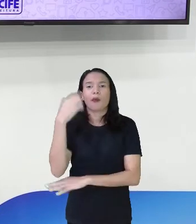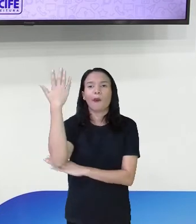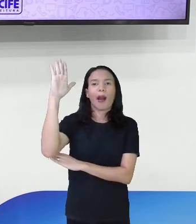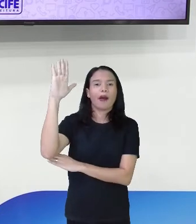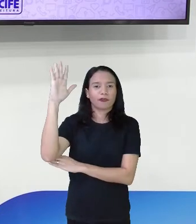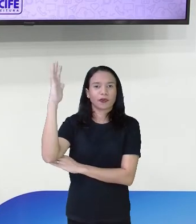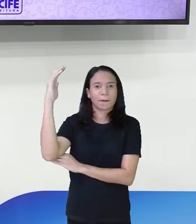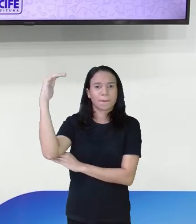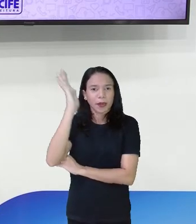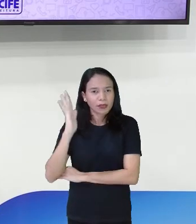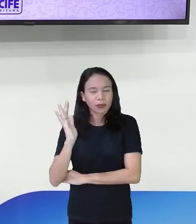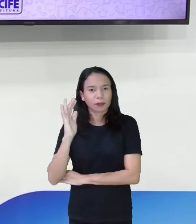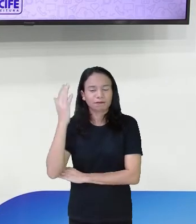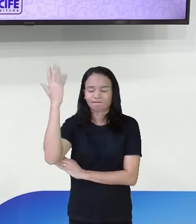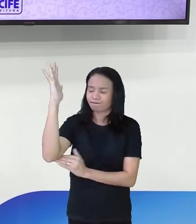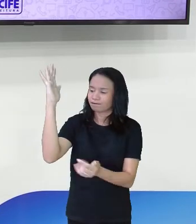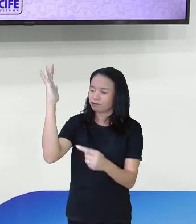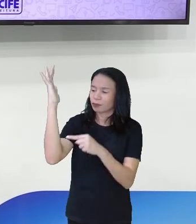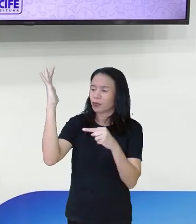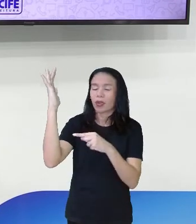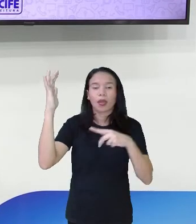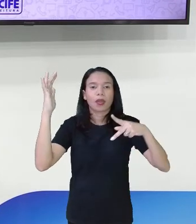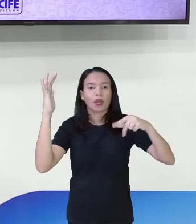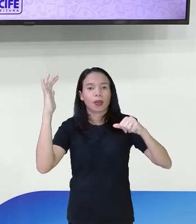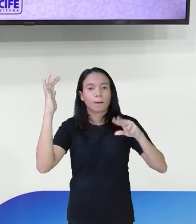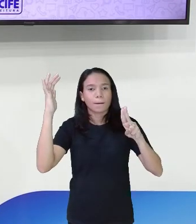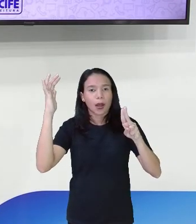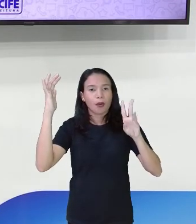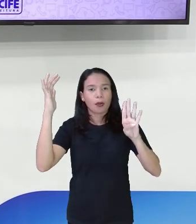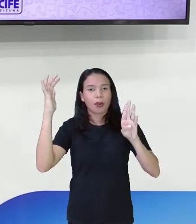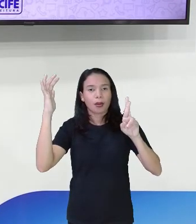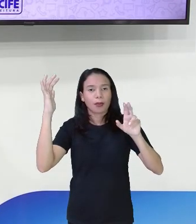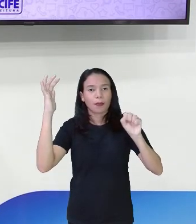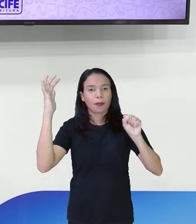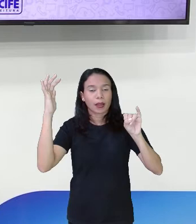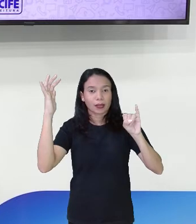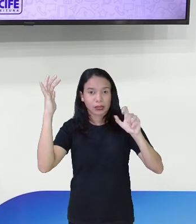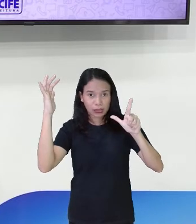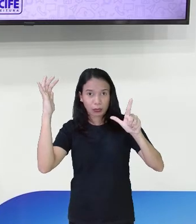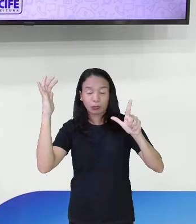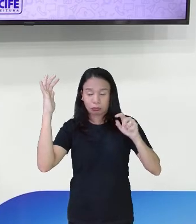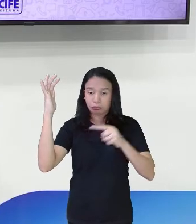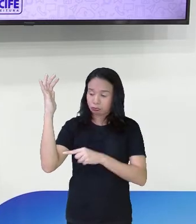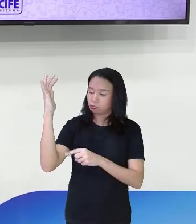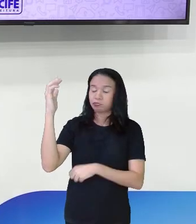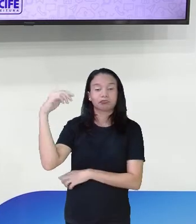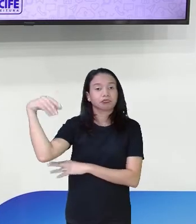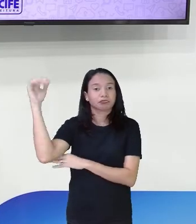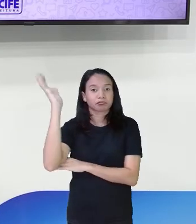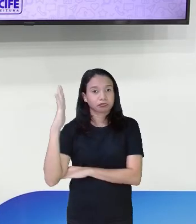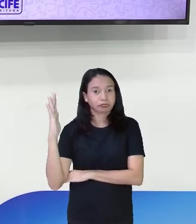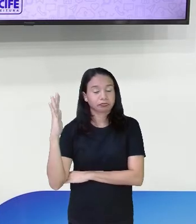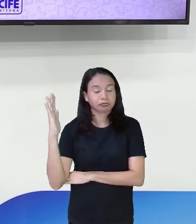comigo? Que os portugueses chamaram a gente de Ilha de Veracruz, depois foi Terra de Santa Cruz e, por fim,